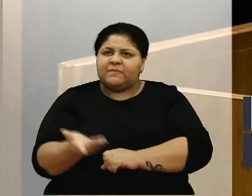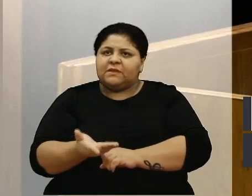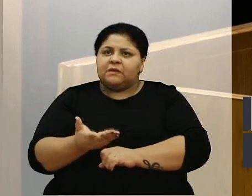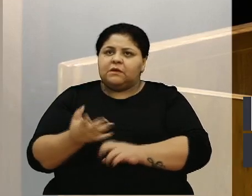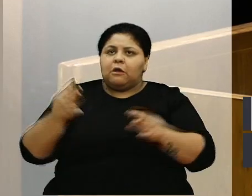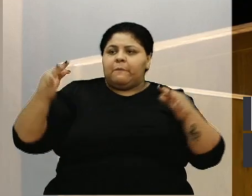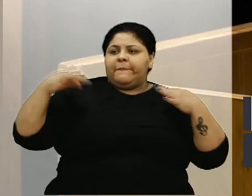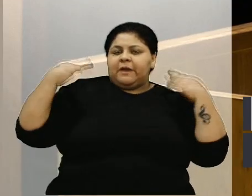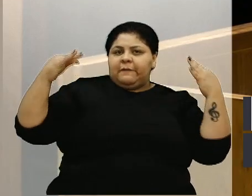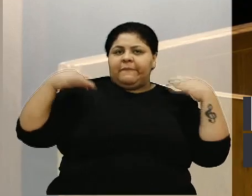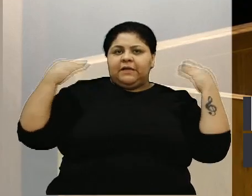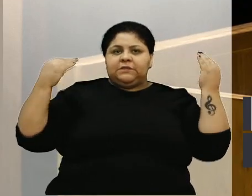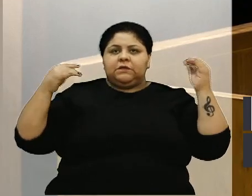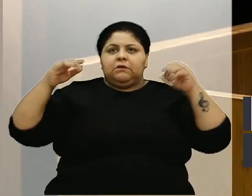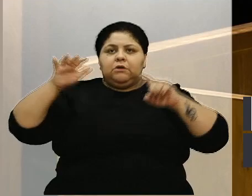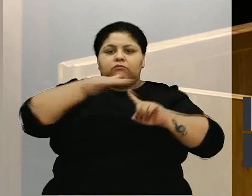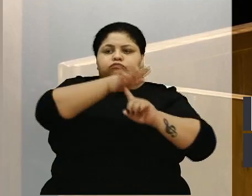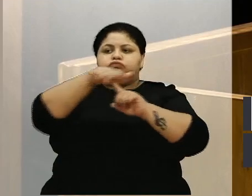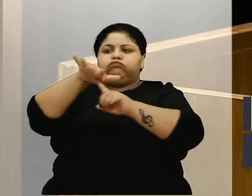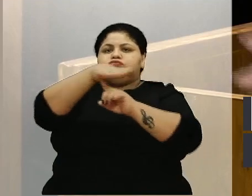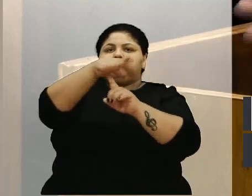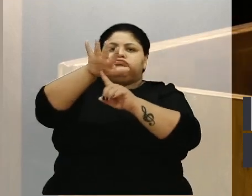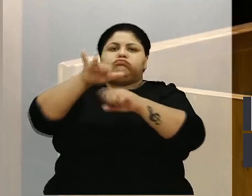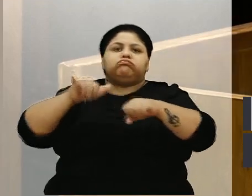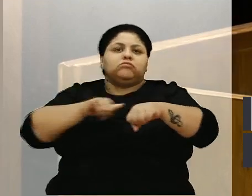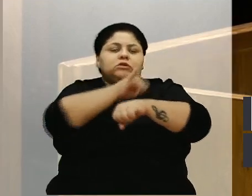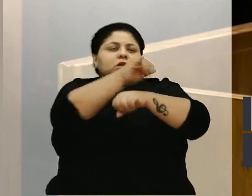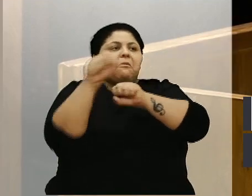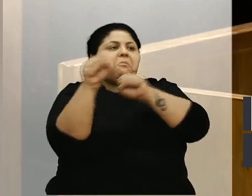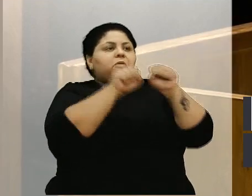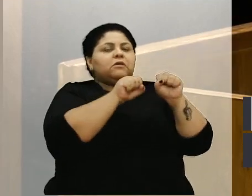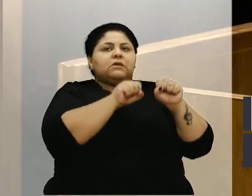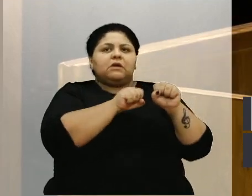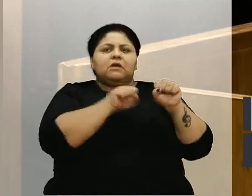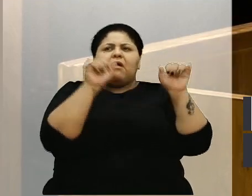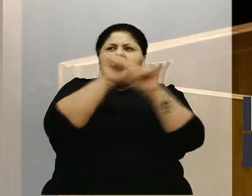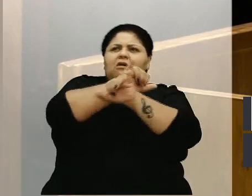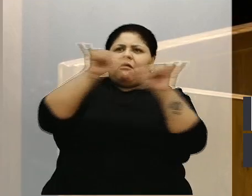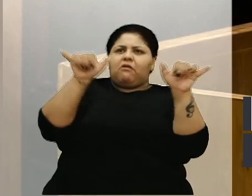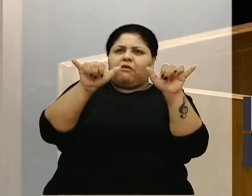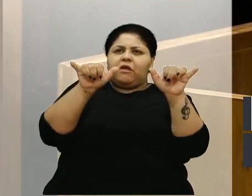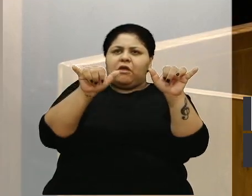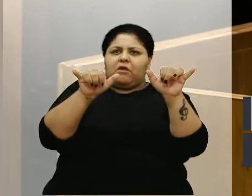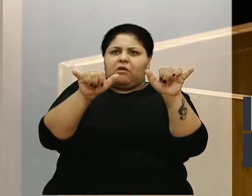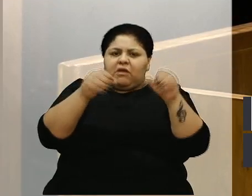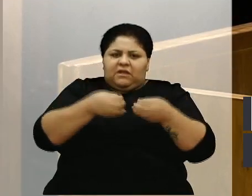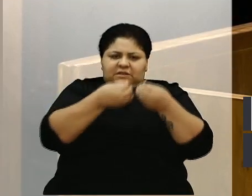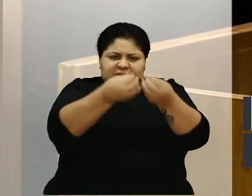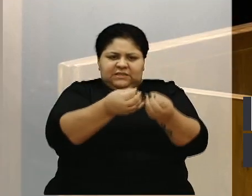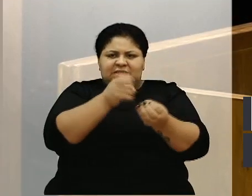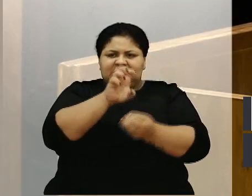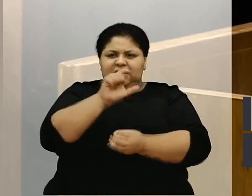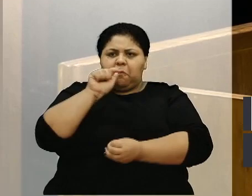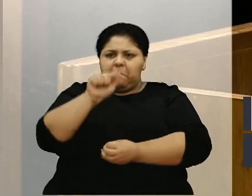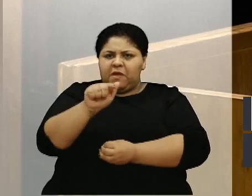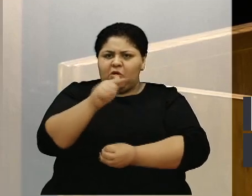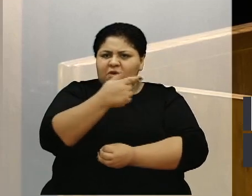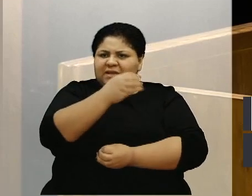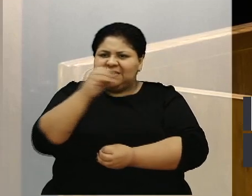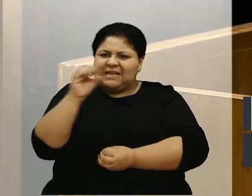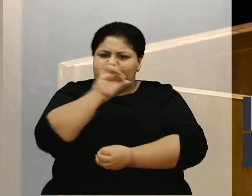para dar voltinha de helicóptero, de avião, e aí poder mencionar que vão dar R$5.100 para cada